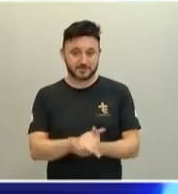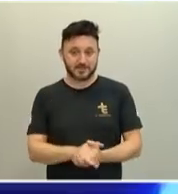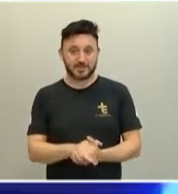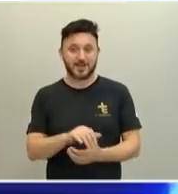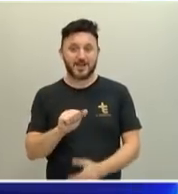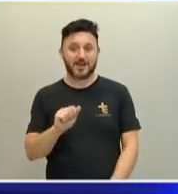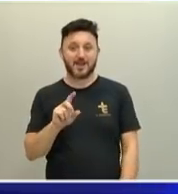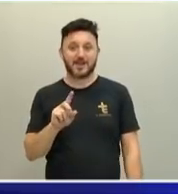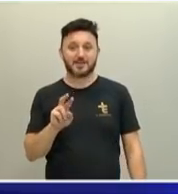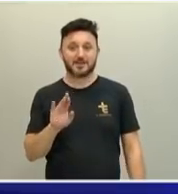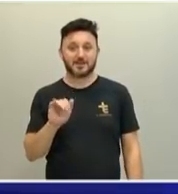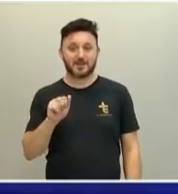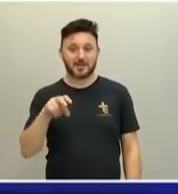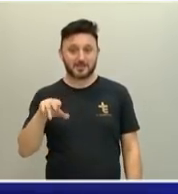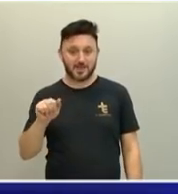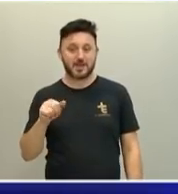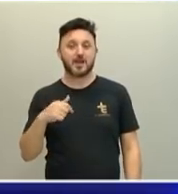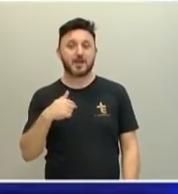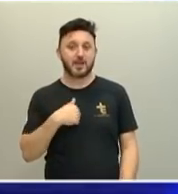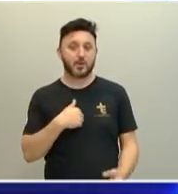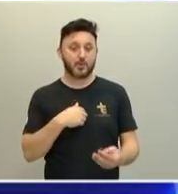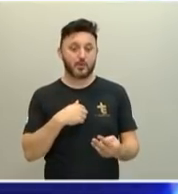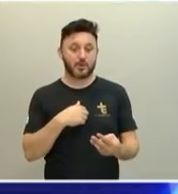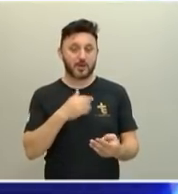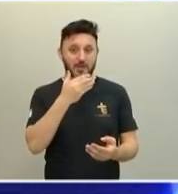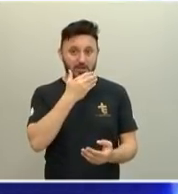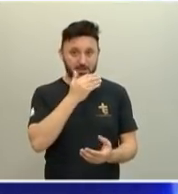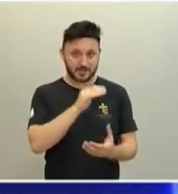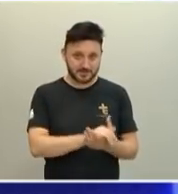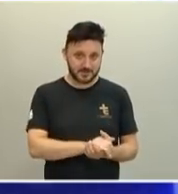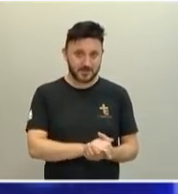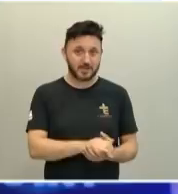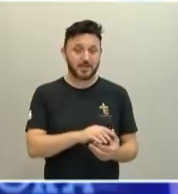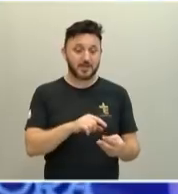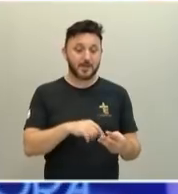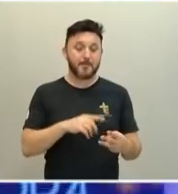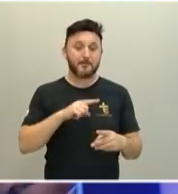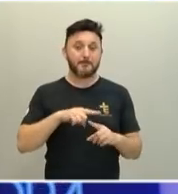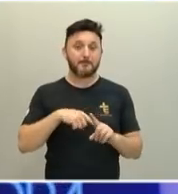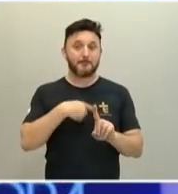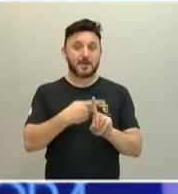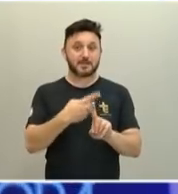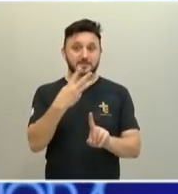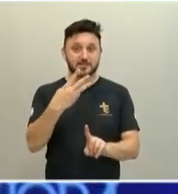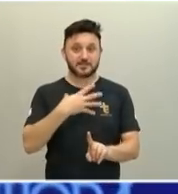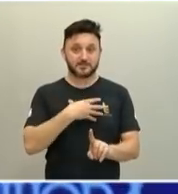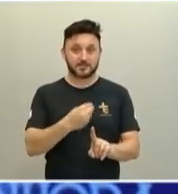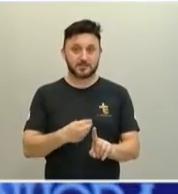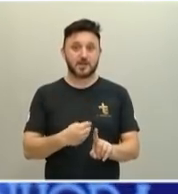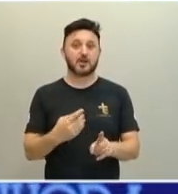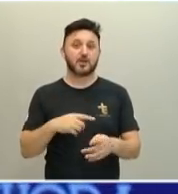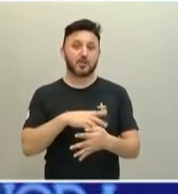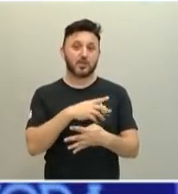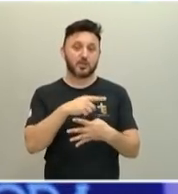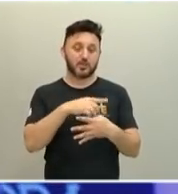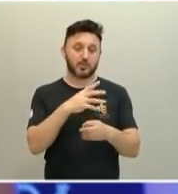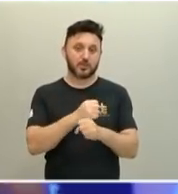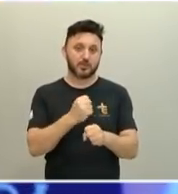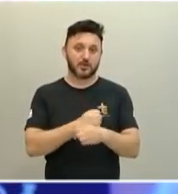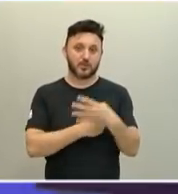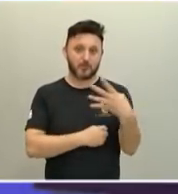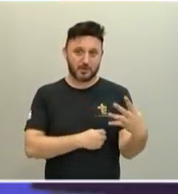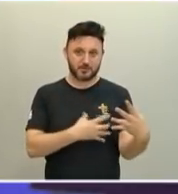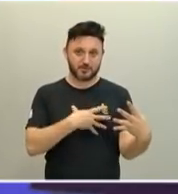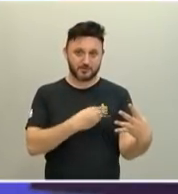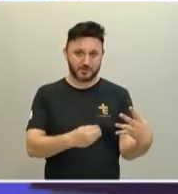eu tenho 3 filhos, mais a Vitória. São 4 filhos e o meu deserto floresceu. E minha vida foi sendo transformada. E